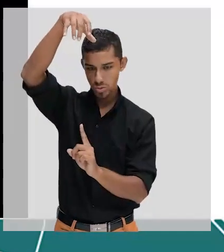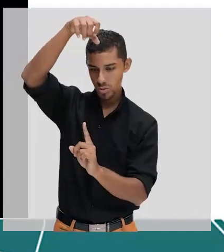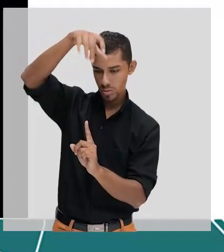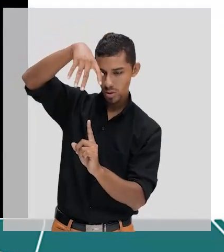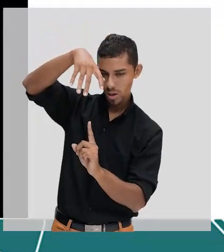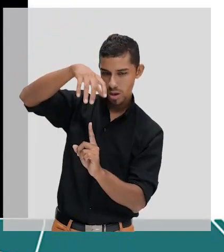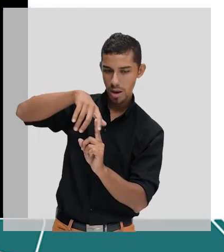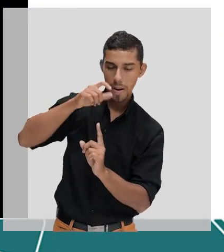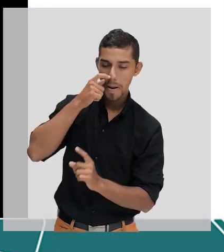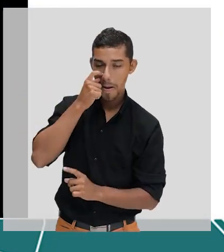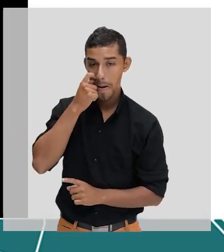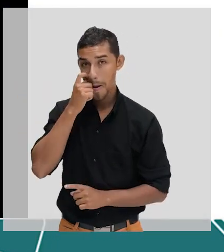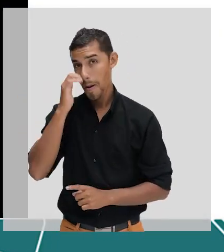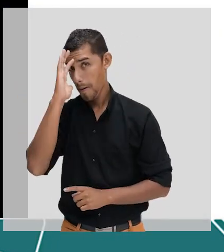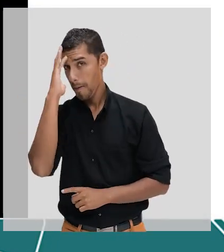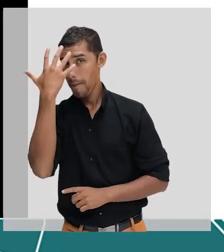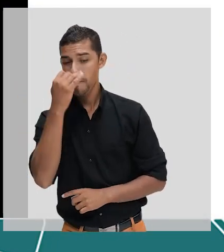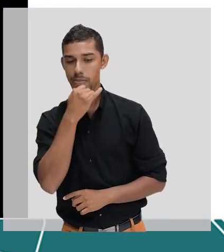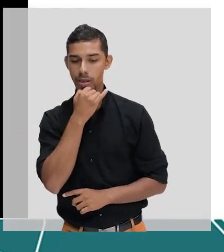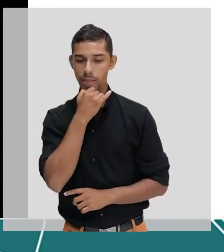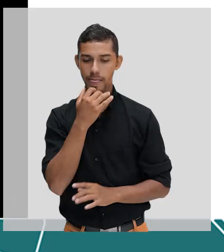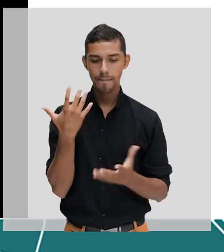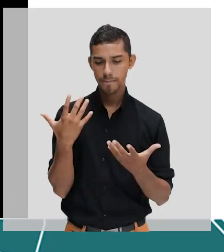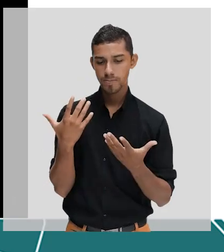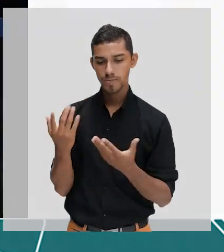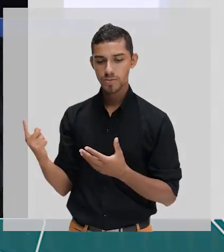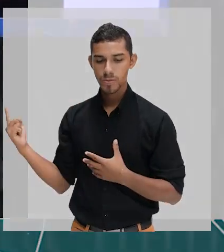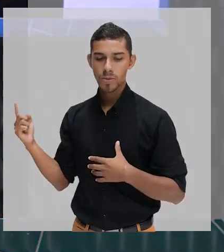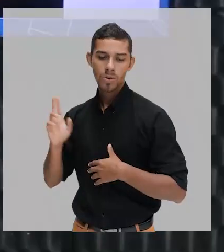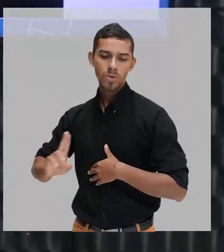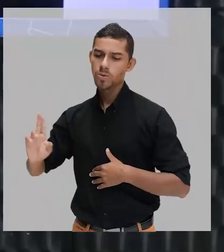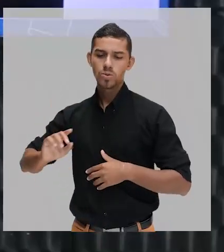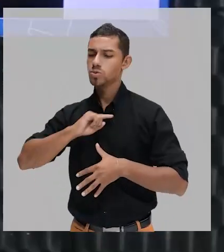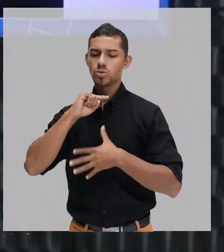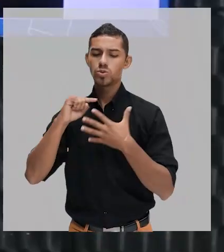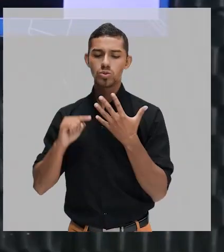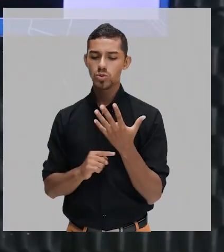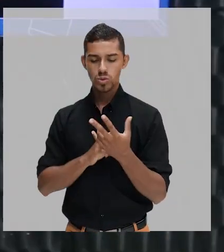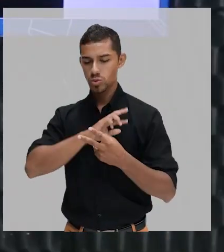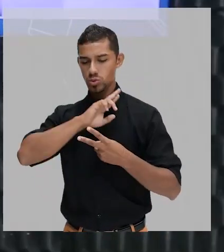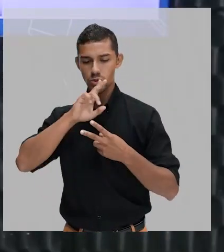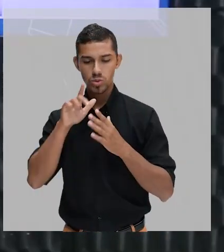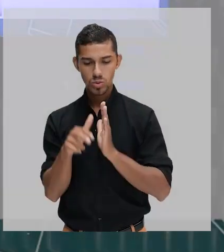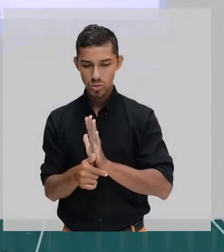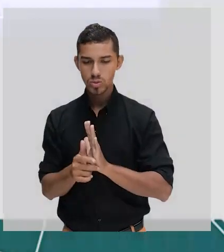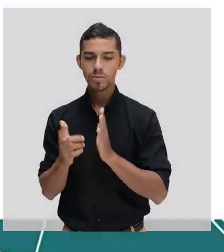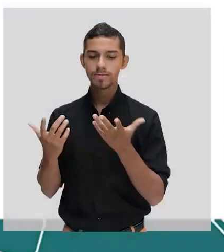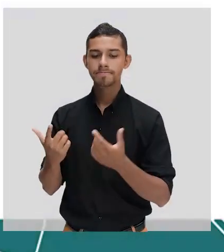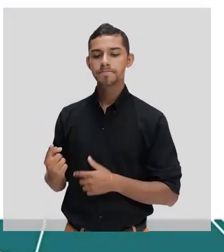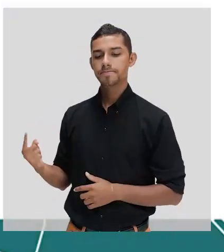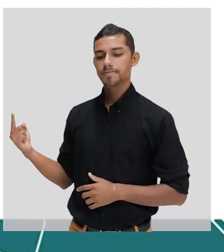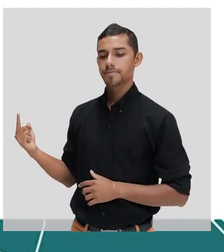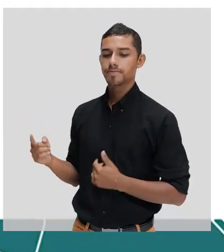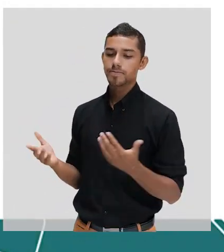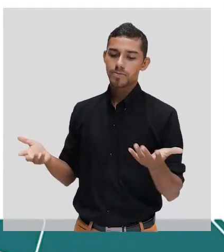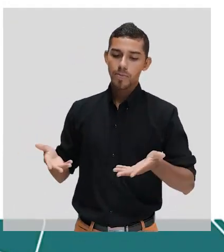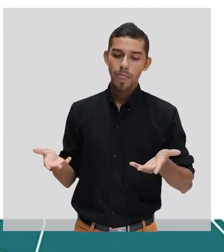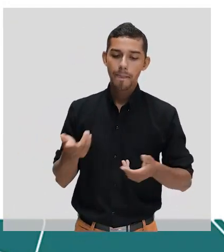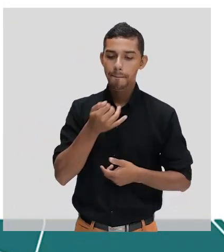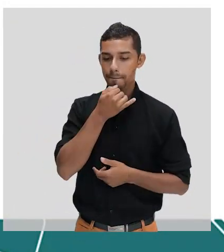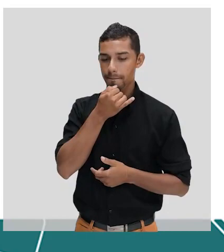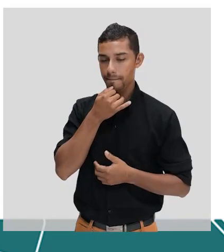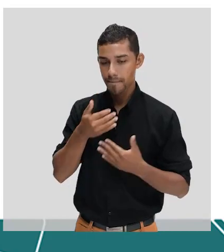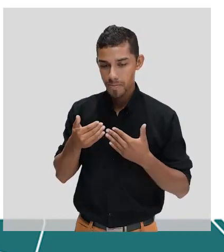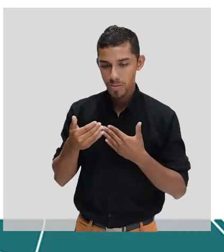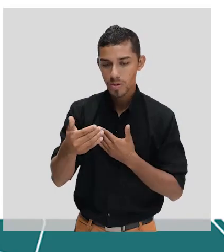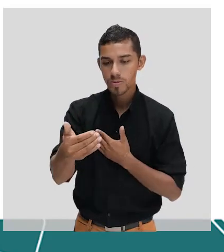como a coisa vai funcionando. O cenário simultâneo, por exemplo, ele vai utilizando todos os elementos ao mesmo tempo, né? Aí a gente